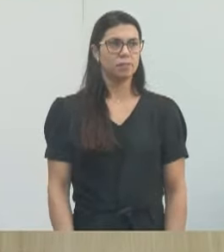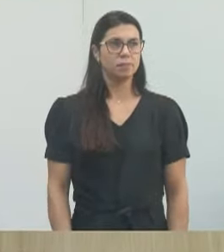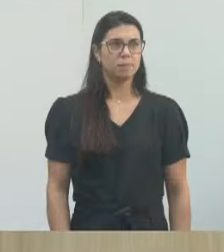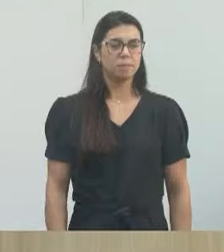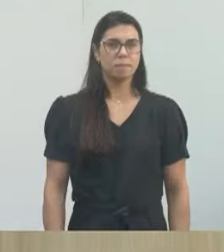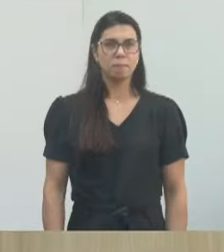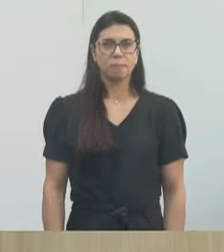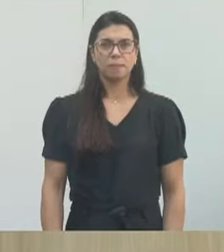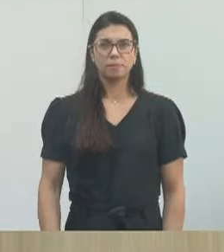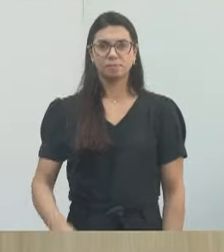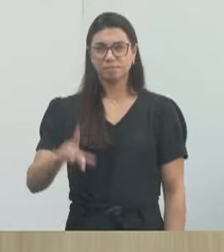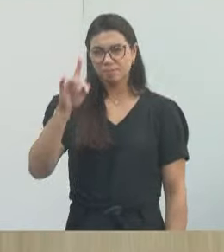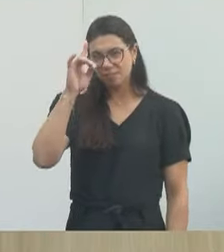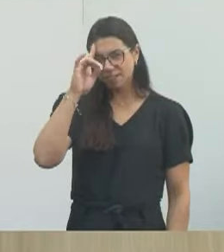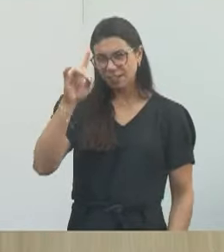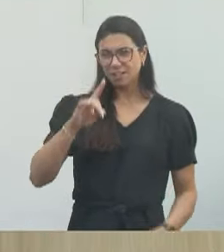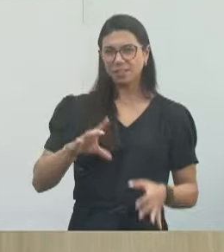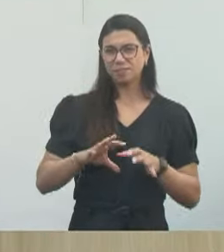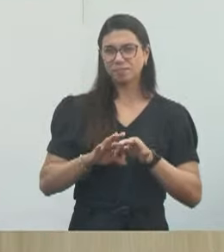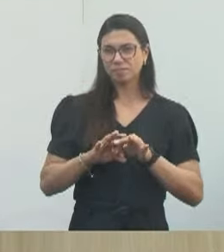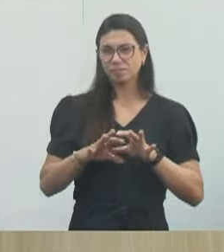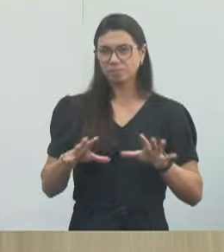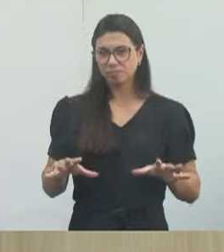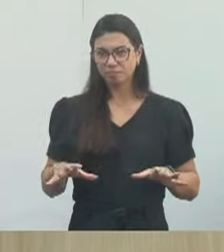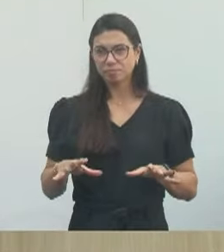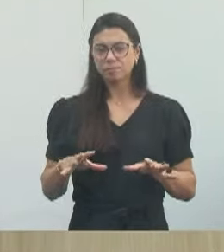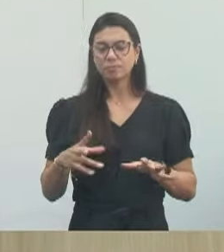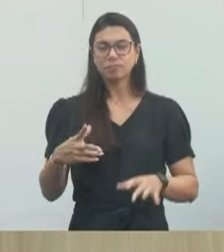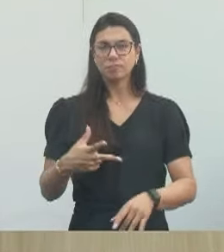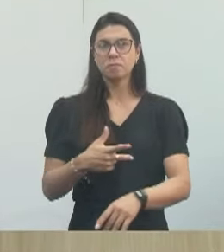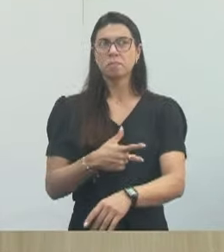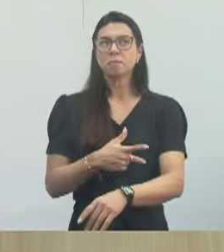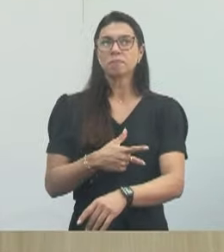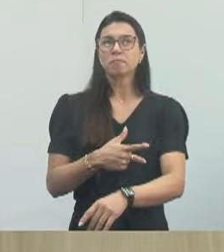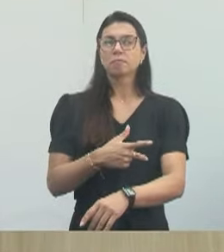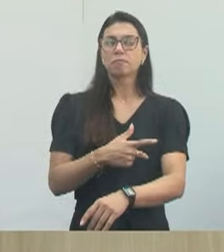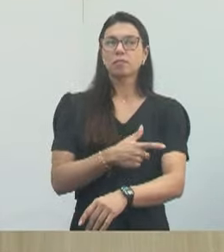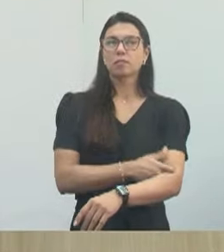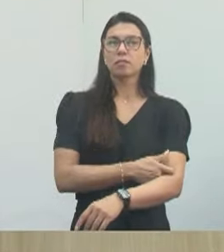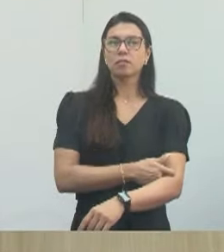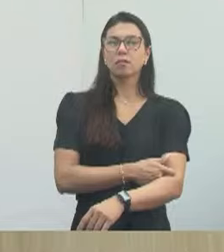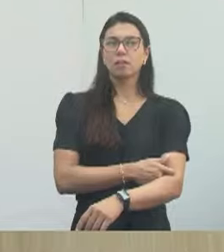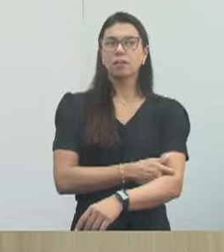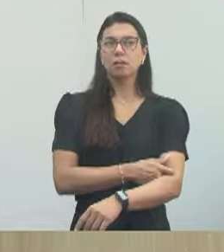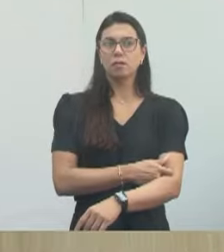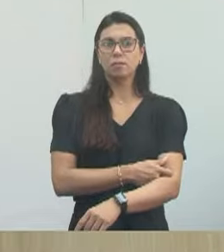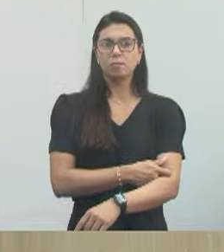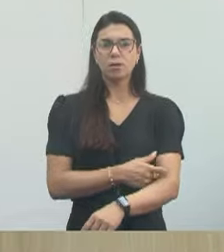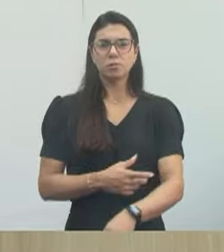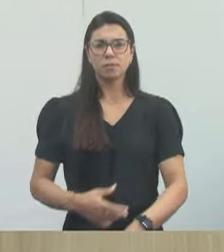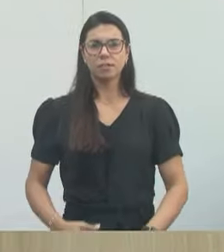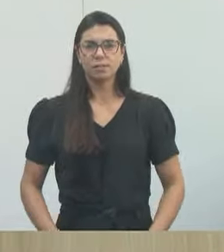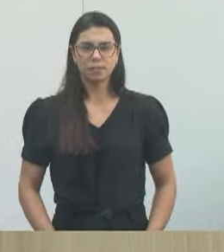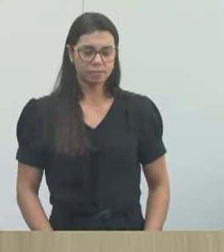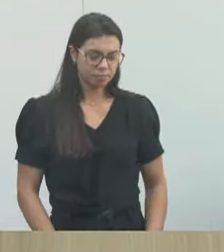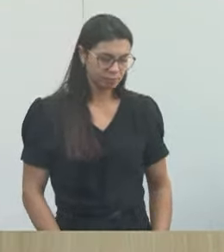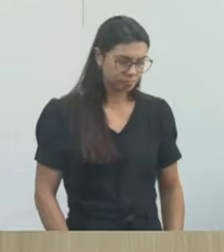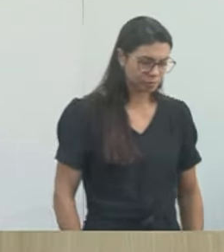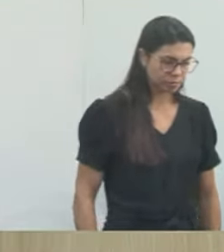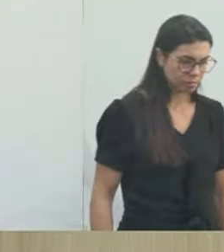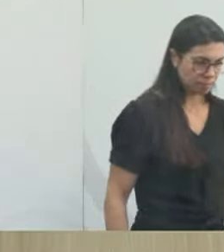Qual a dada de liberação das vinas das vacinas para tutores de baixa renda e